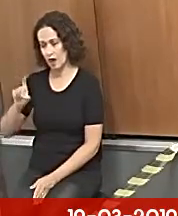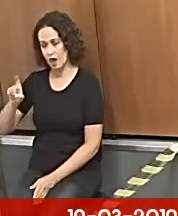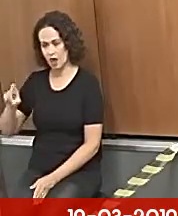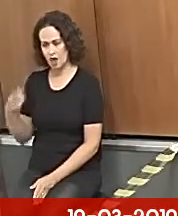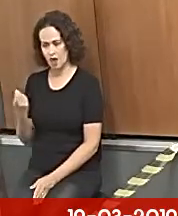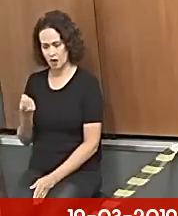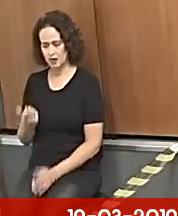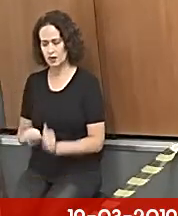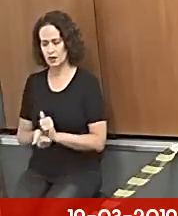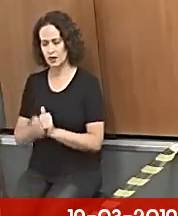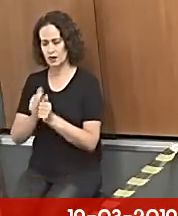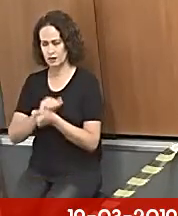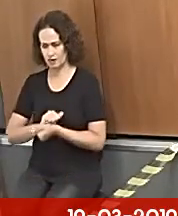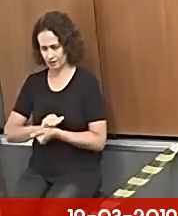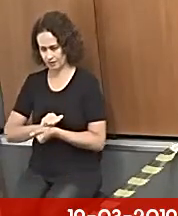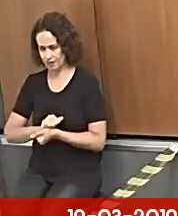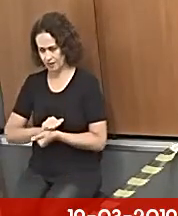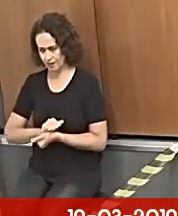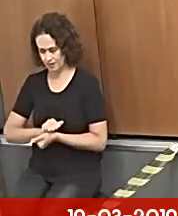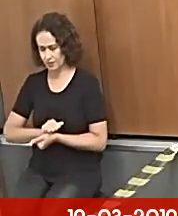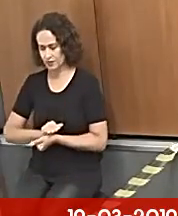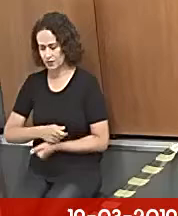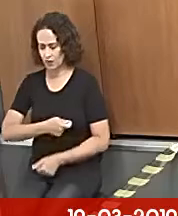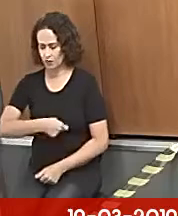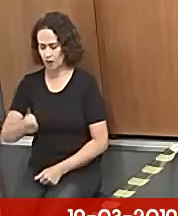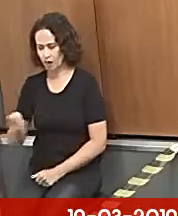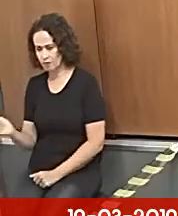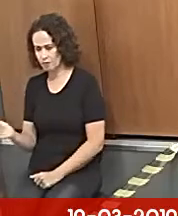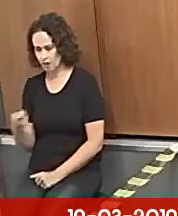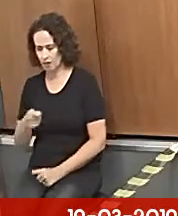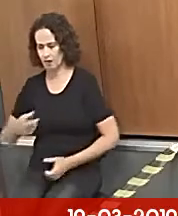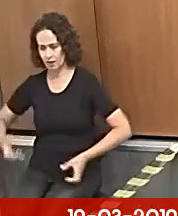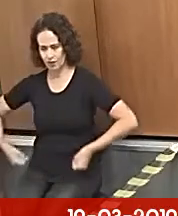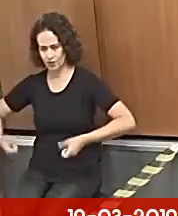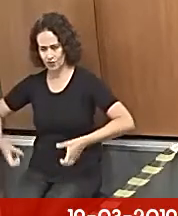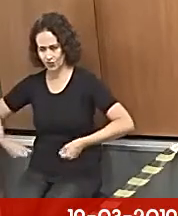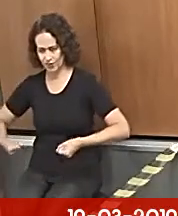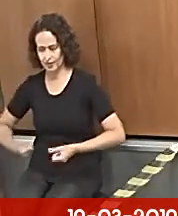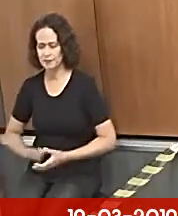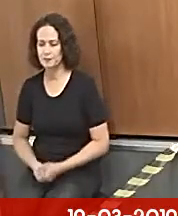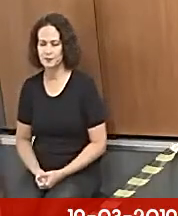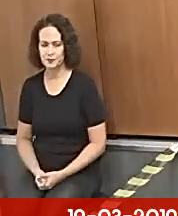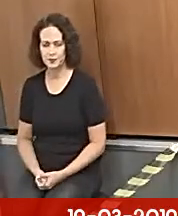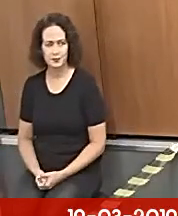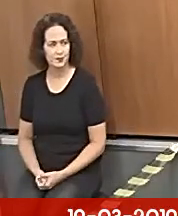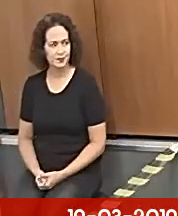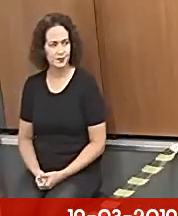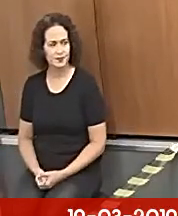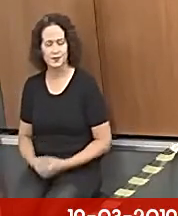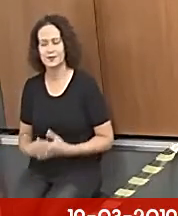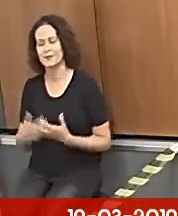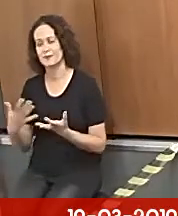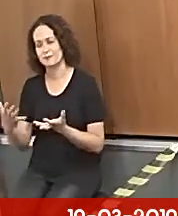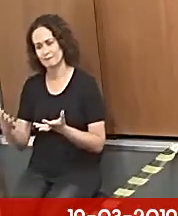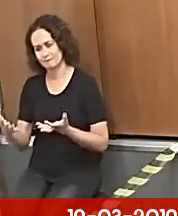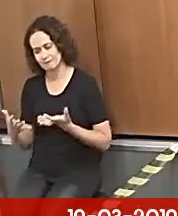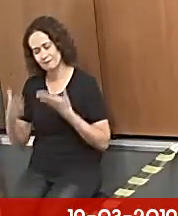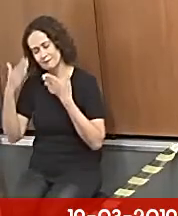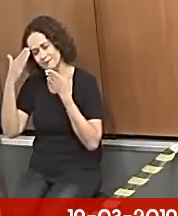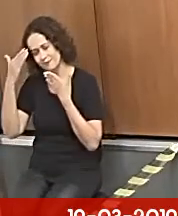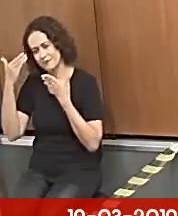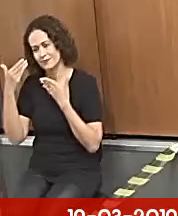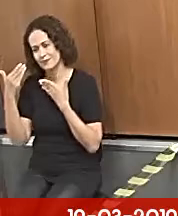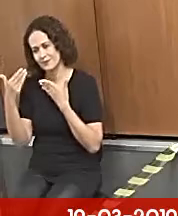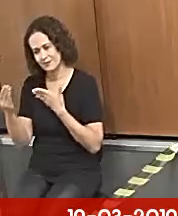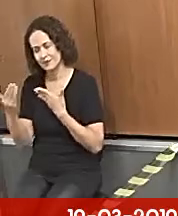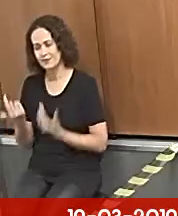tênis em cadeira de rodas é boa tarde a todos quero agradecer aqui mais para agradecer mais